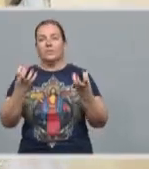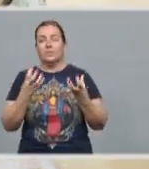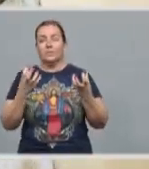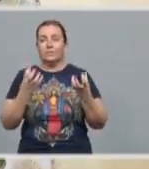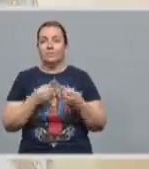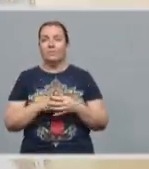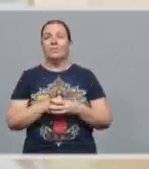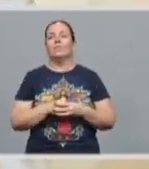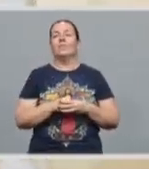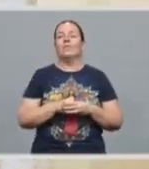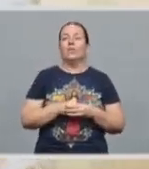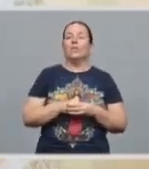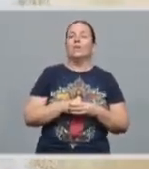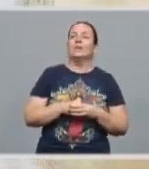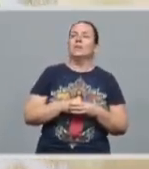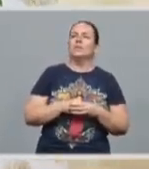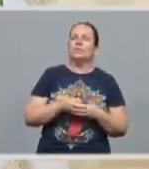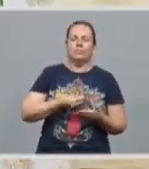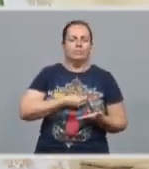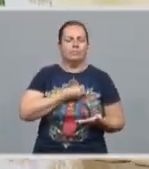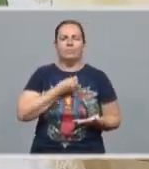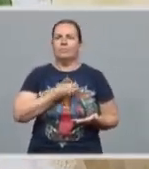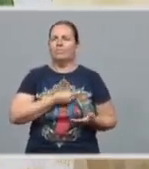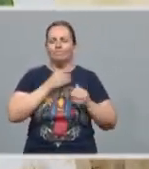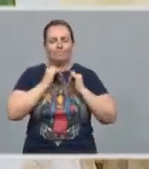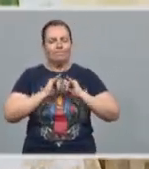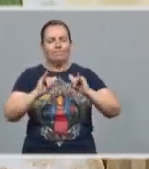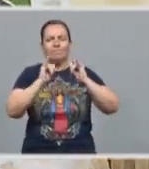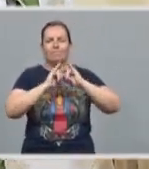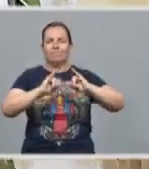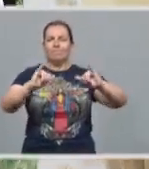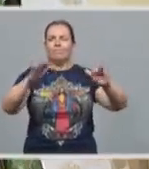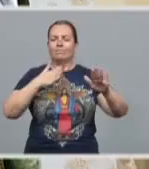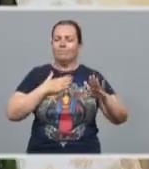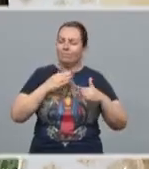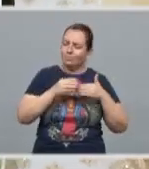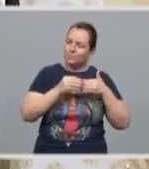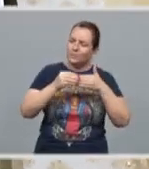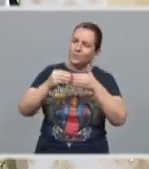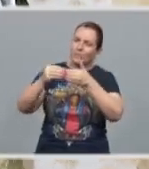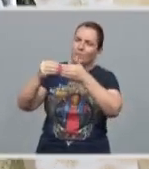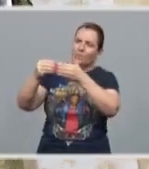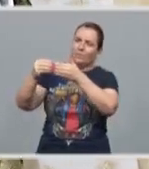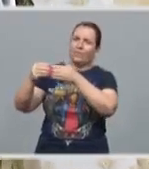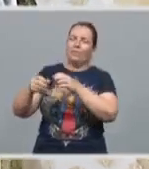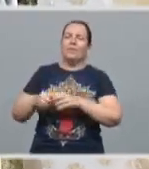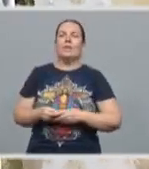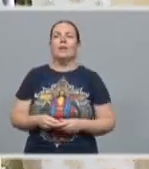Envia-me